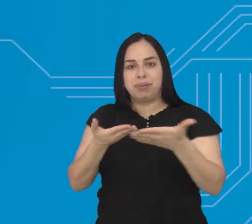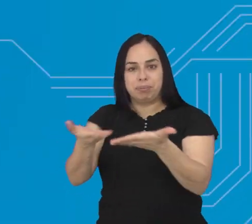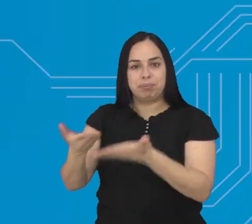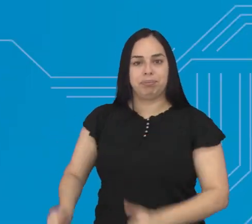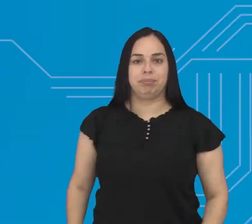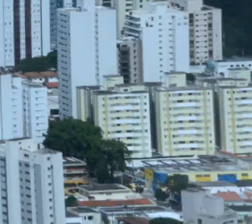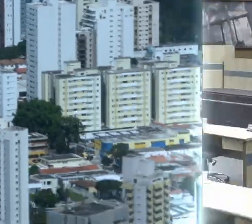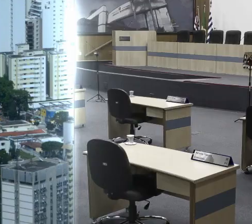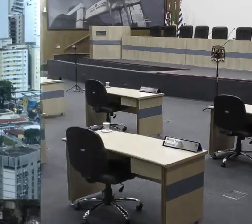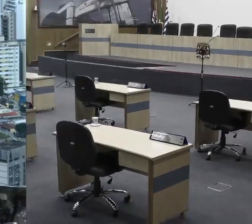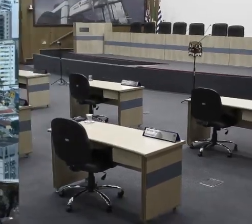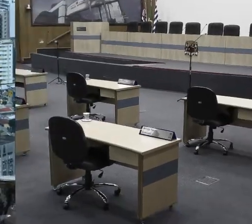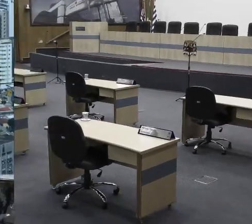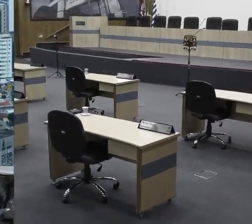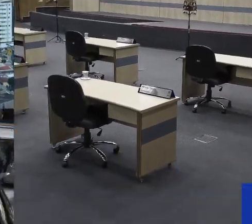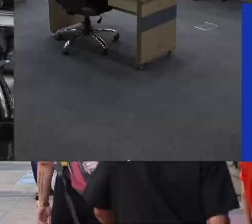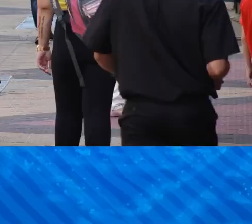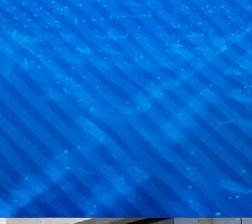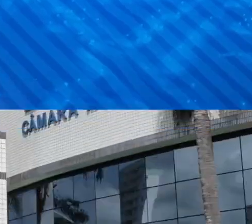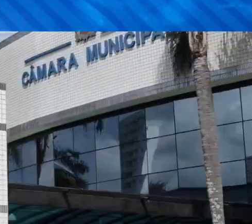Legislativa está no ar.